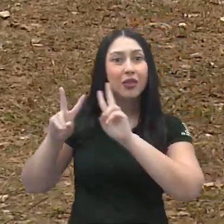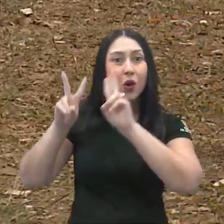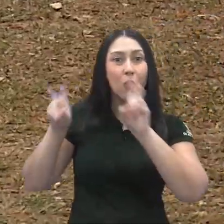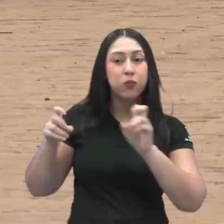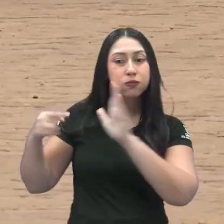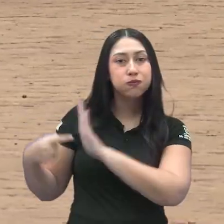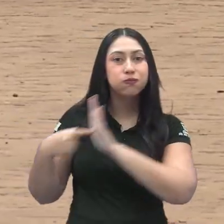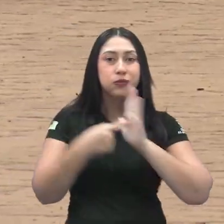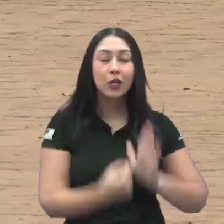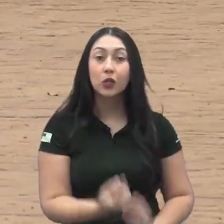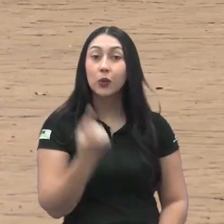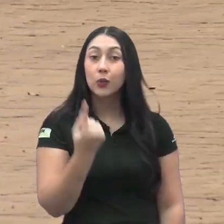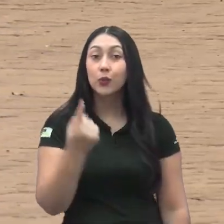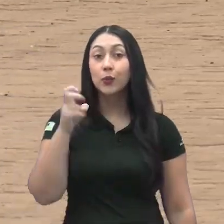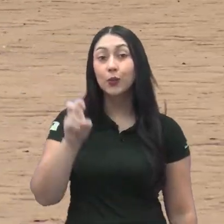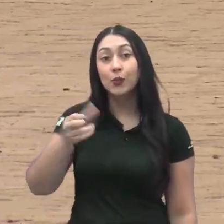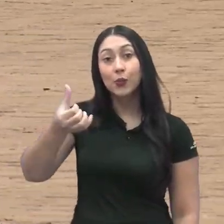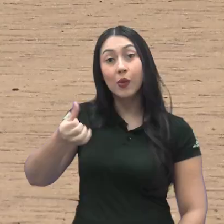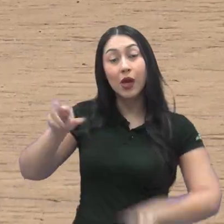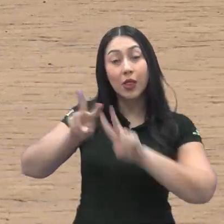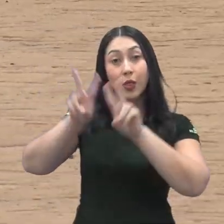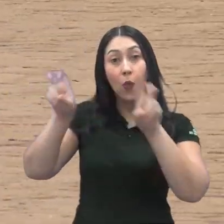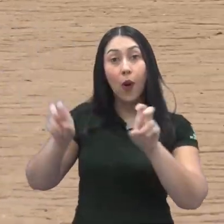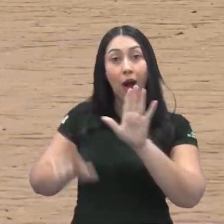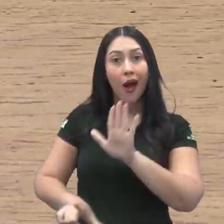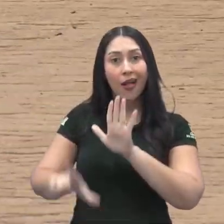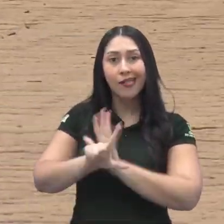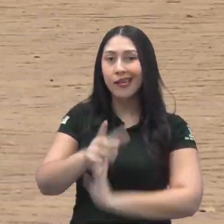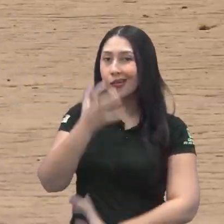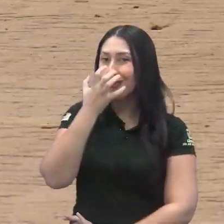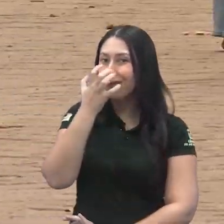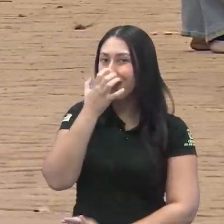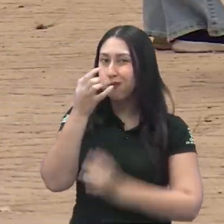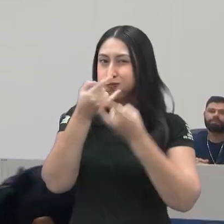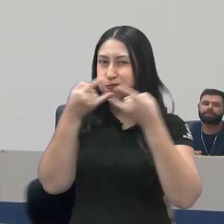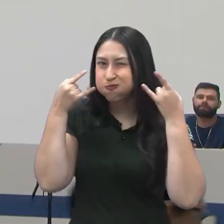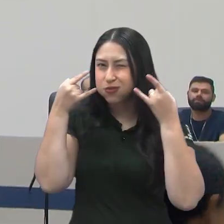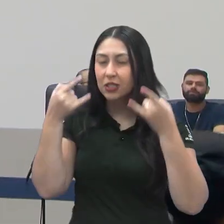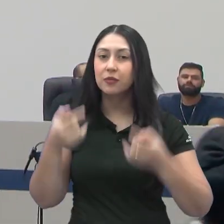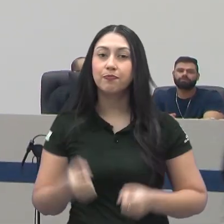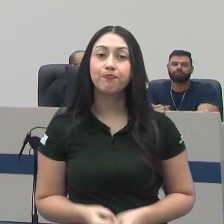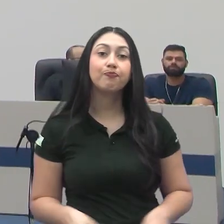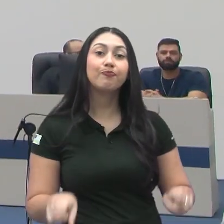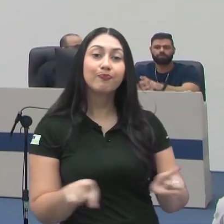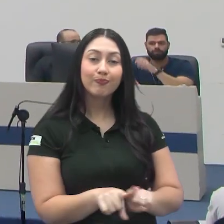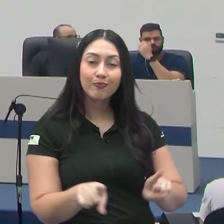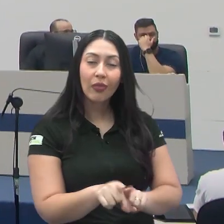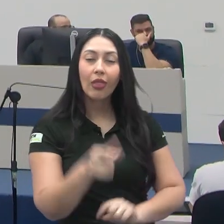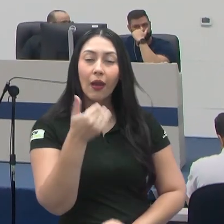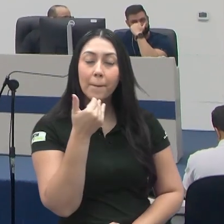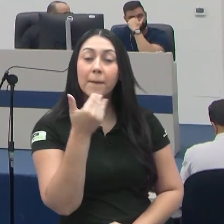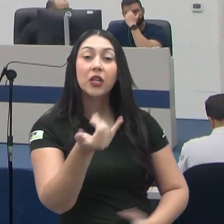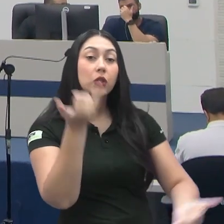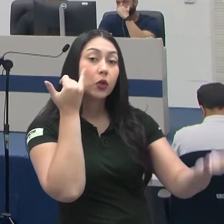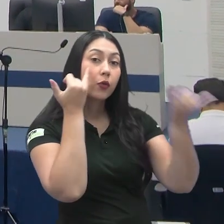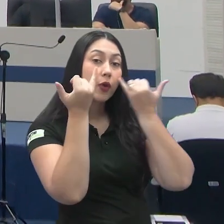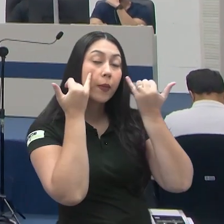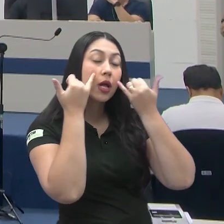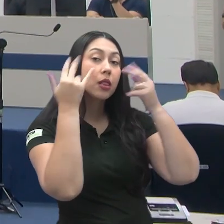denúncias registradas no 156 referentes à lei da focinheira. Outros pedidos de